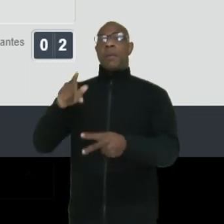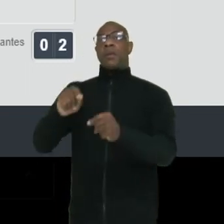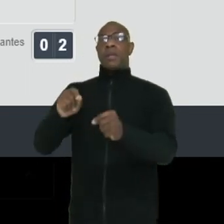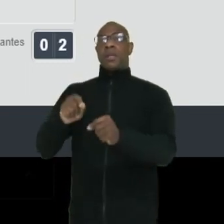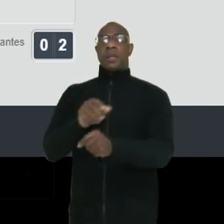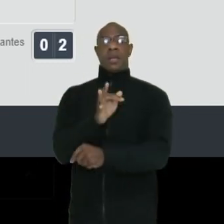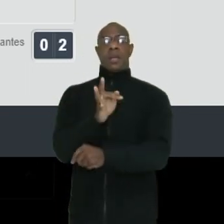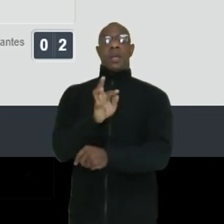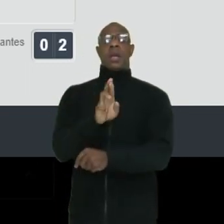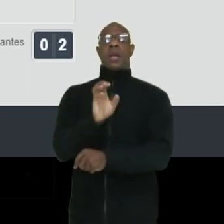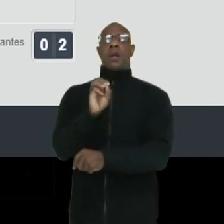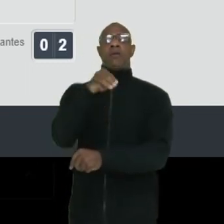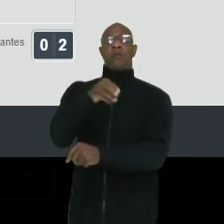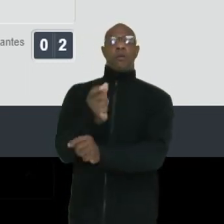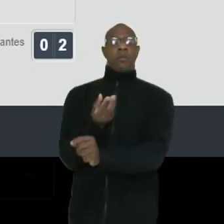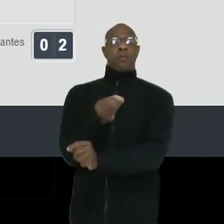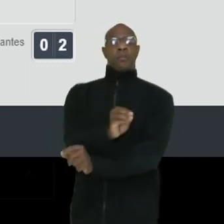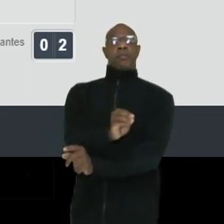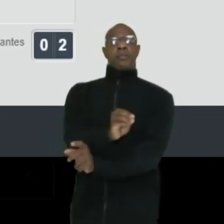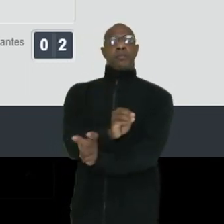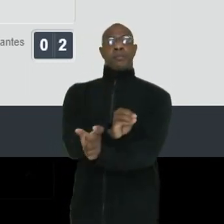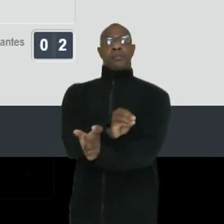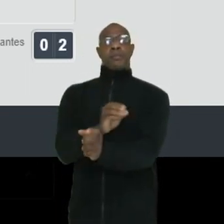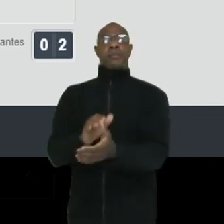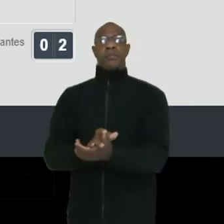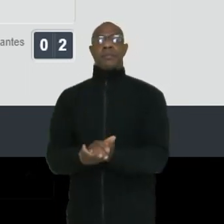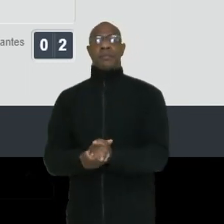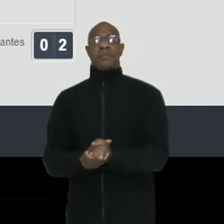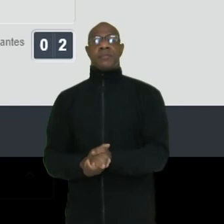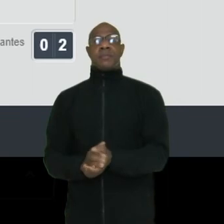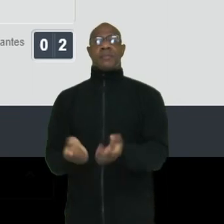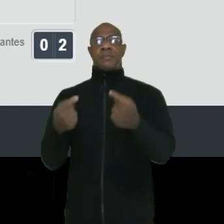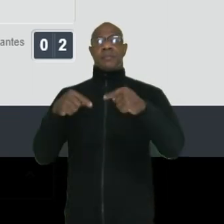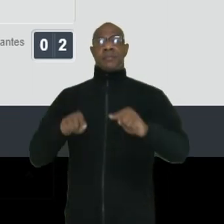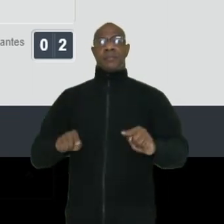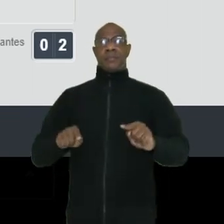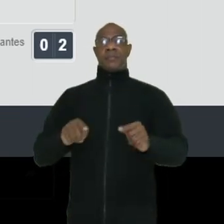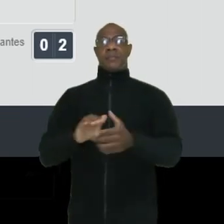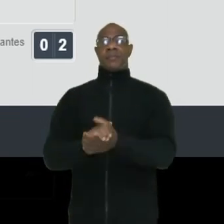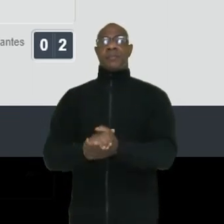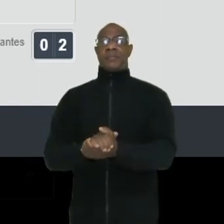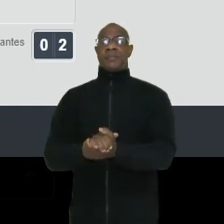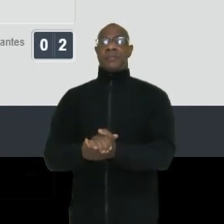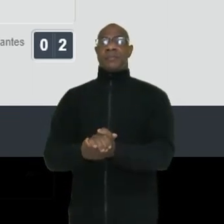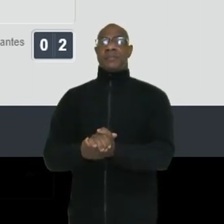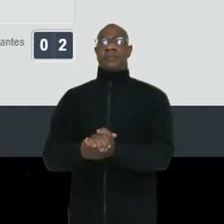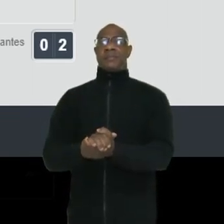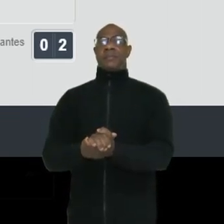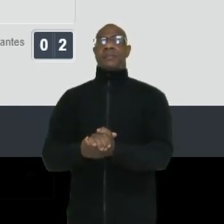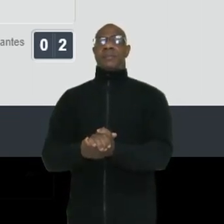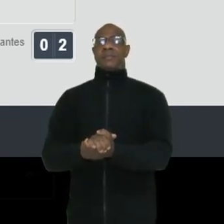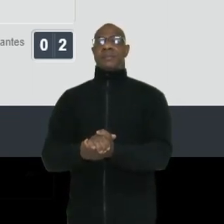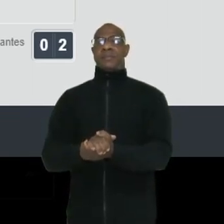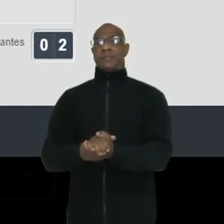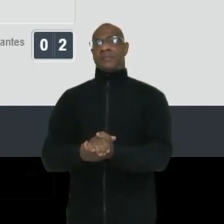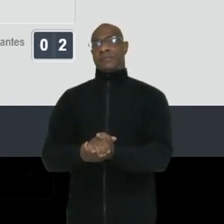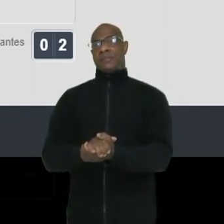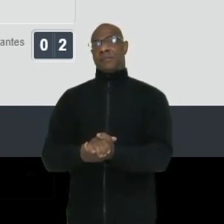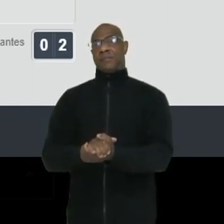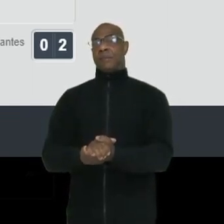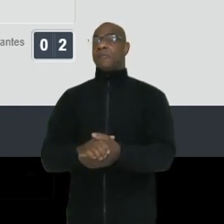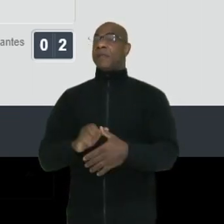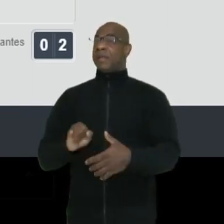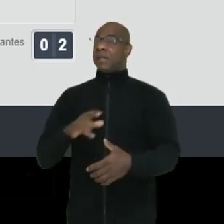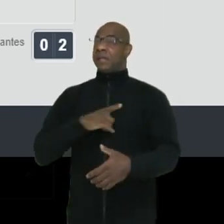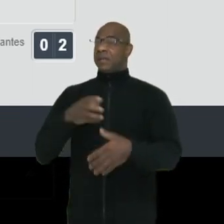from. E nós temos também I get up at 6 the morning. Se nós